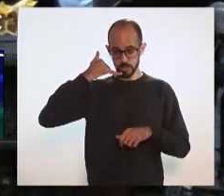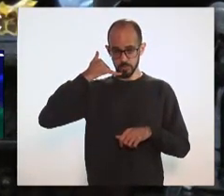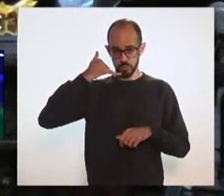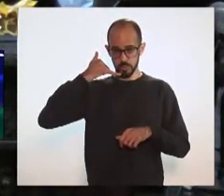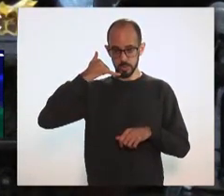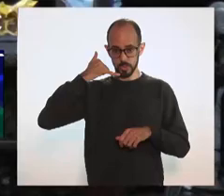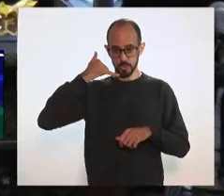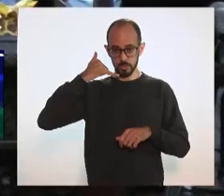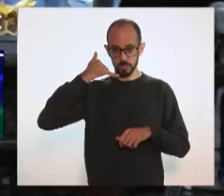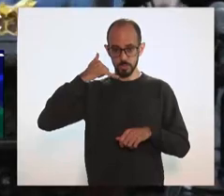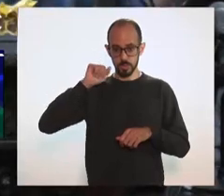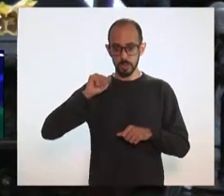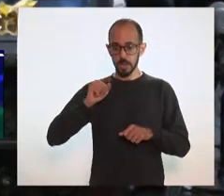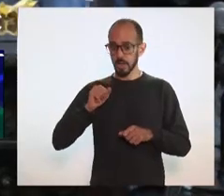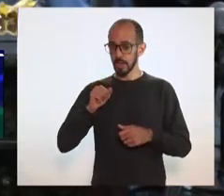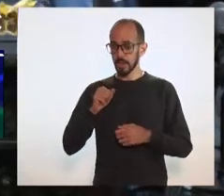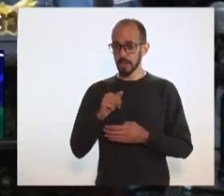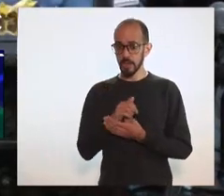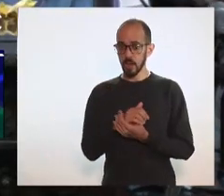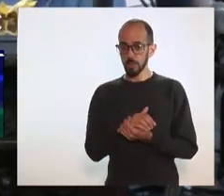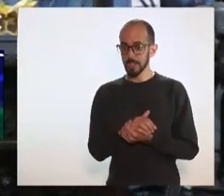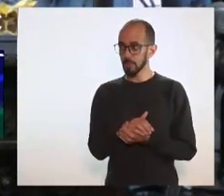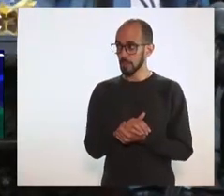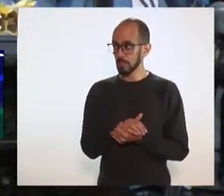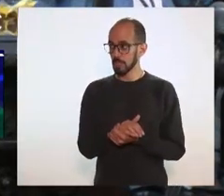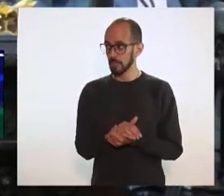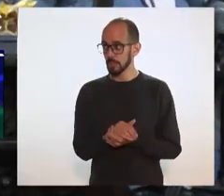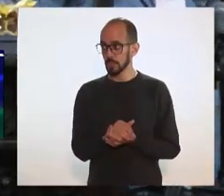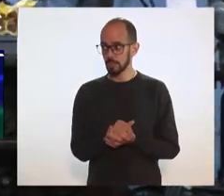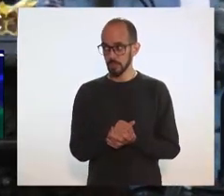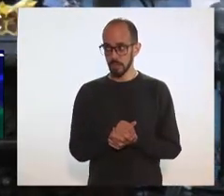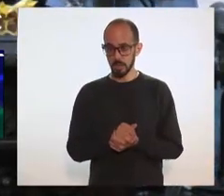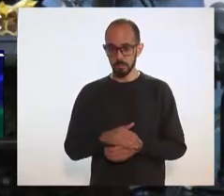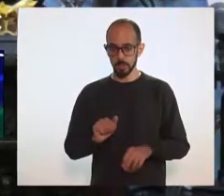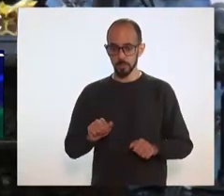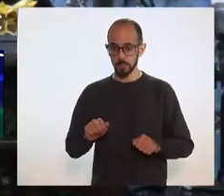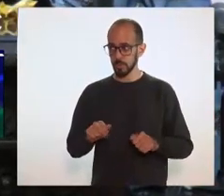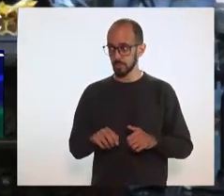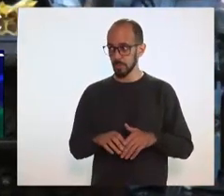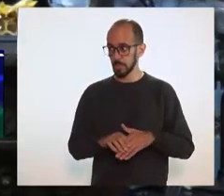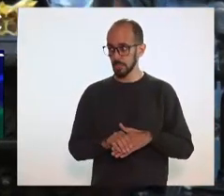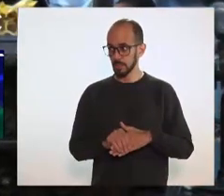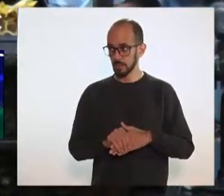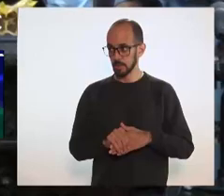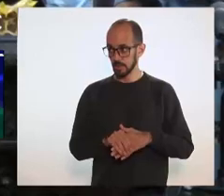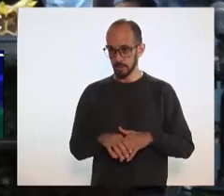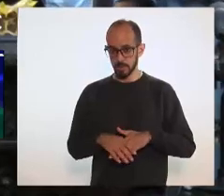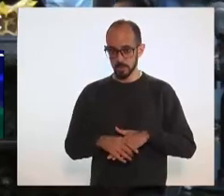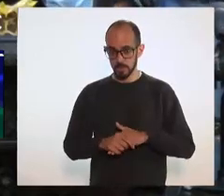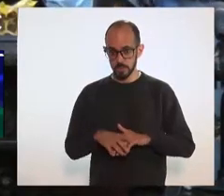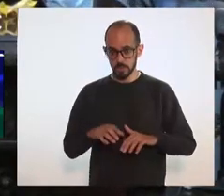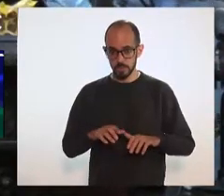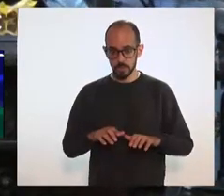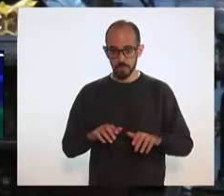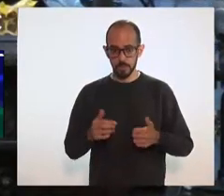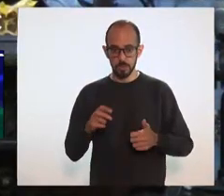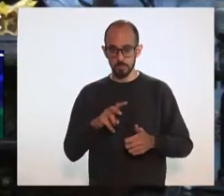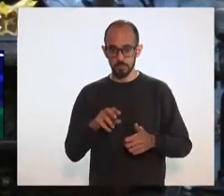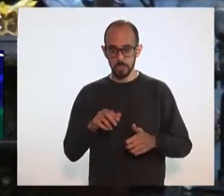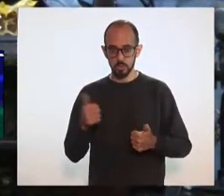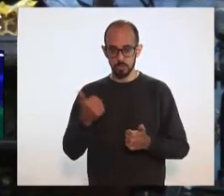que nós aqui aprovamos, retirada das cervejarias artesanais da